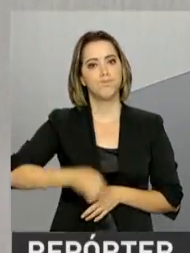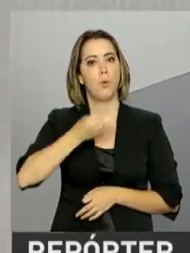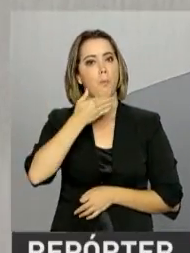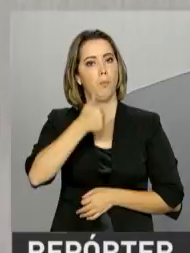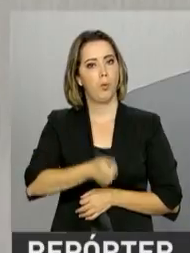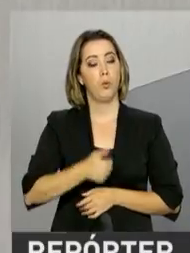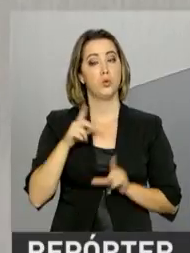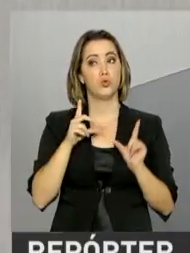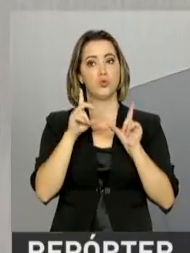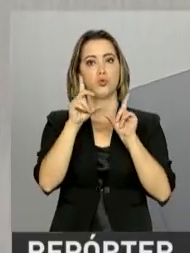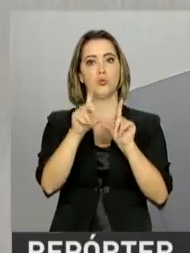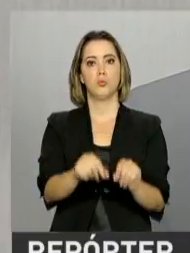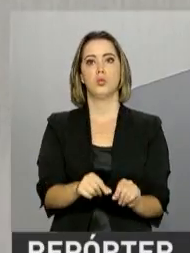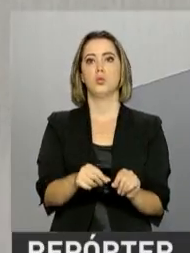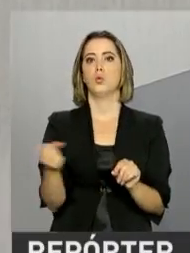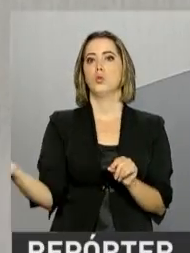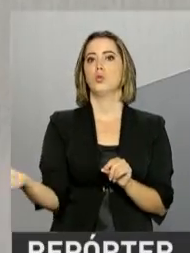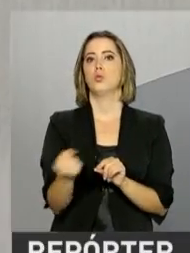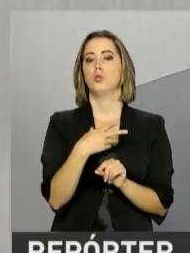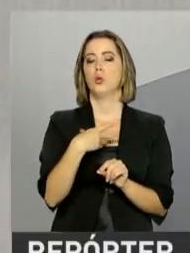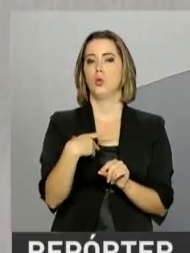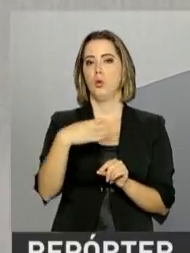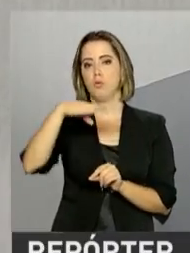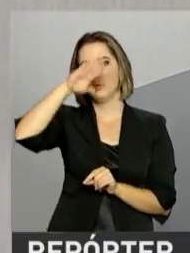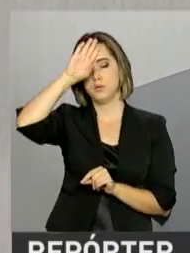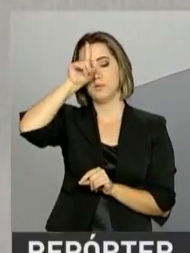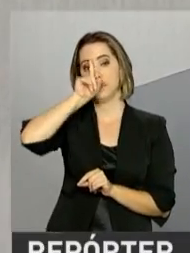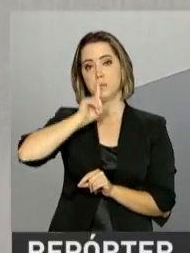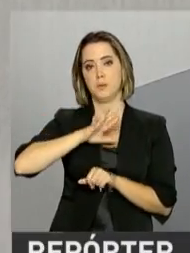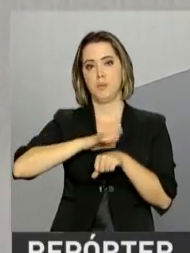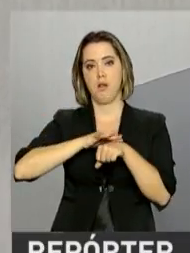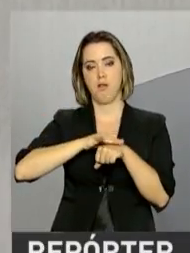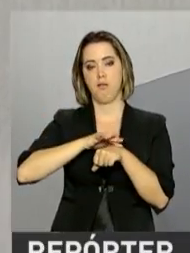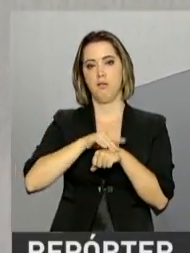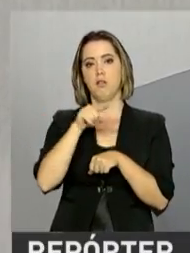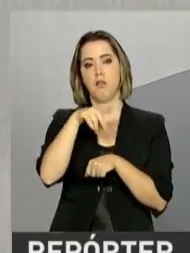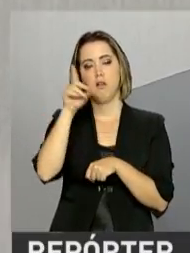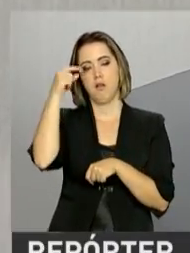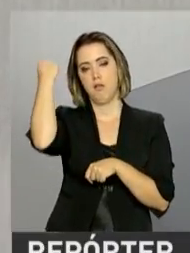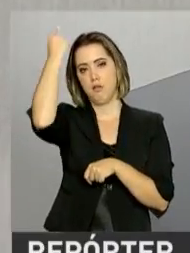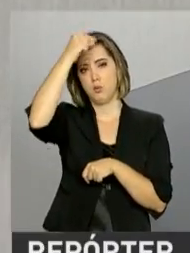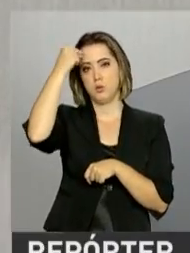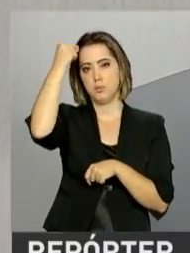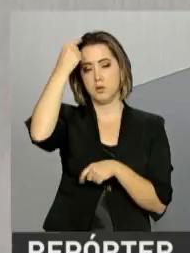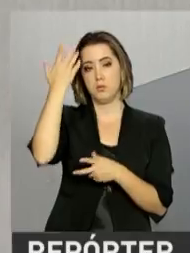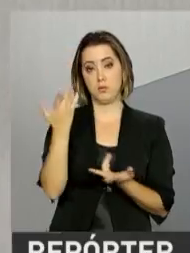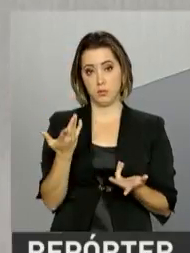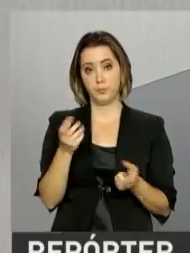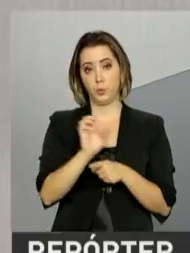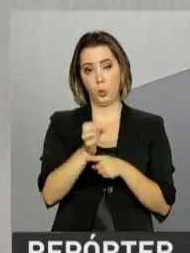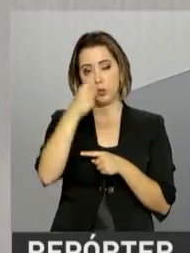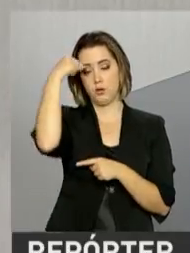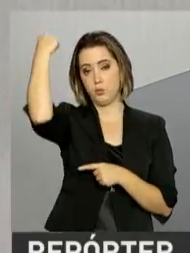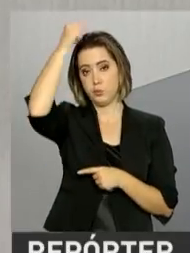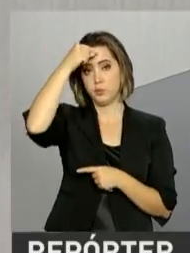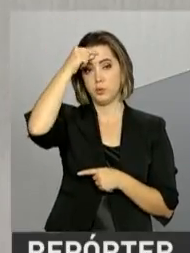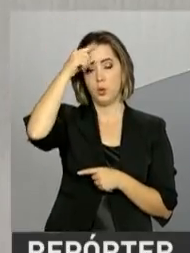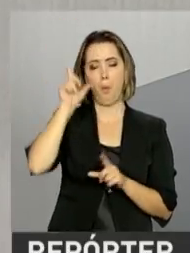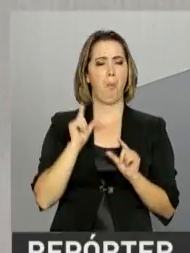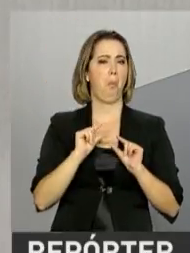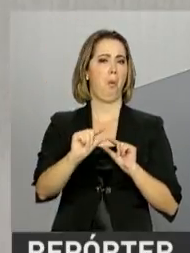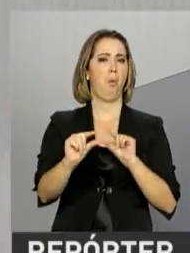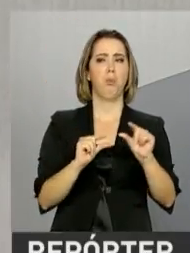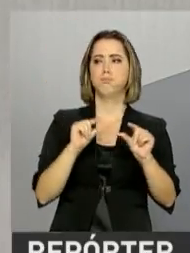muito a incidência de novas notificações de febre amarela lá no estado do Espírito Santo. Praticamente pouquíssimas